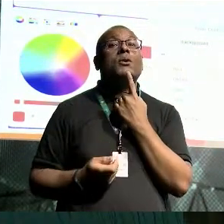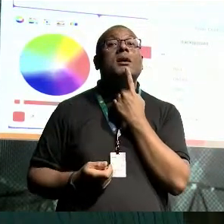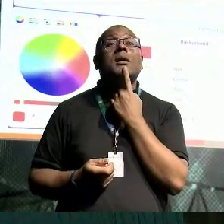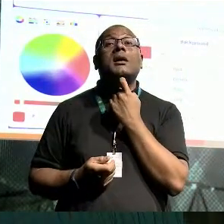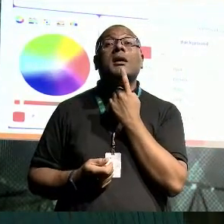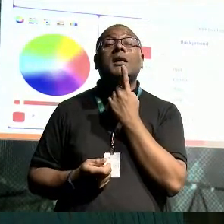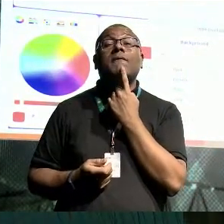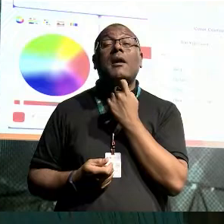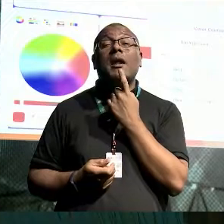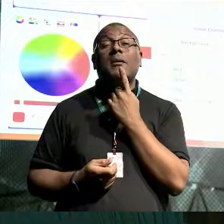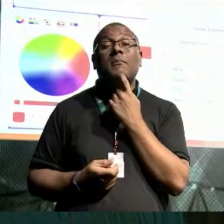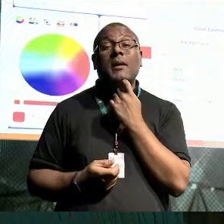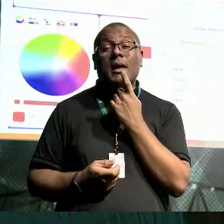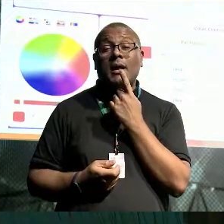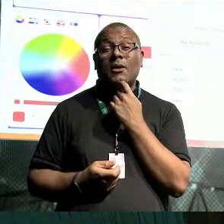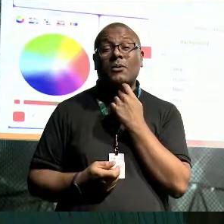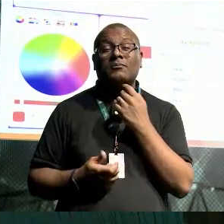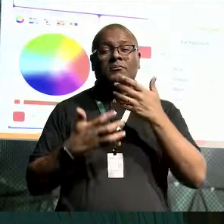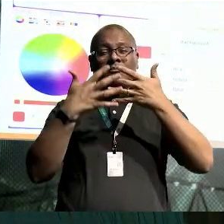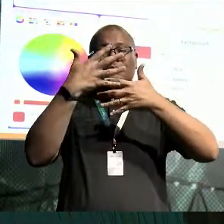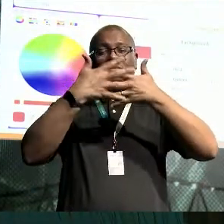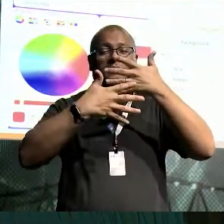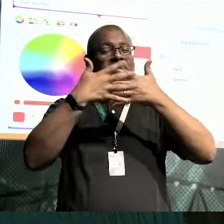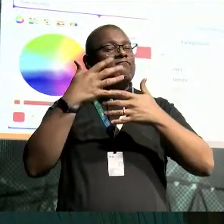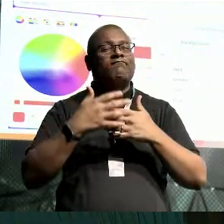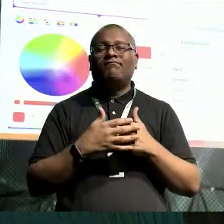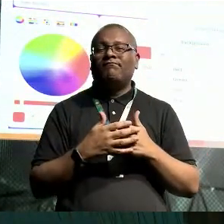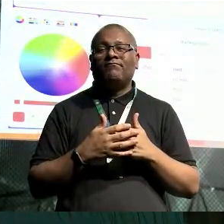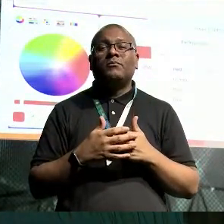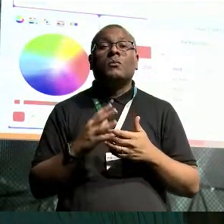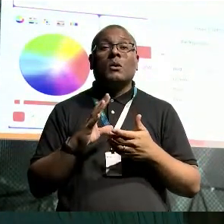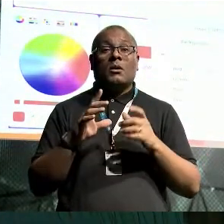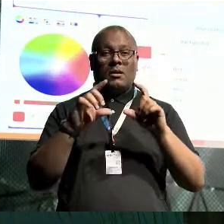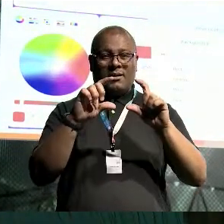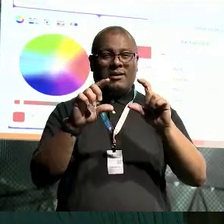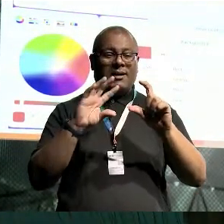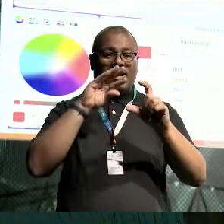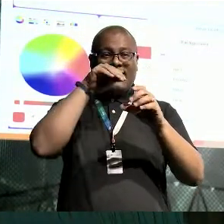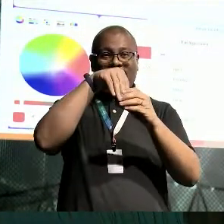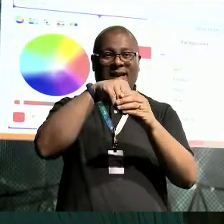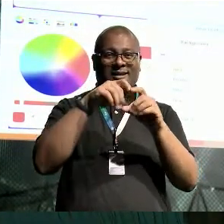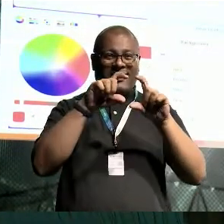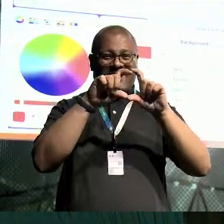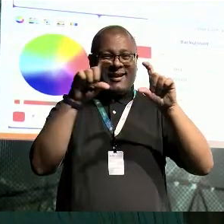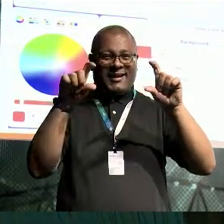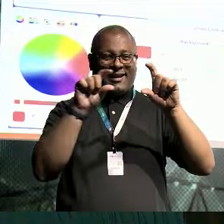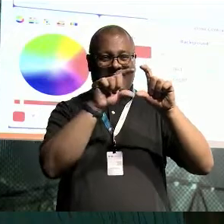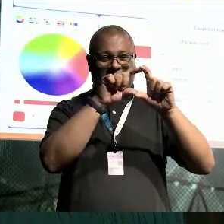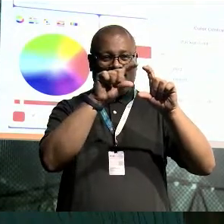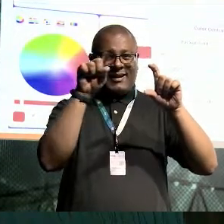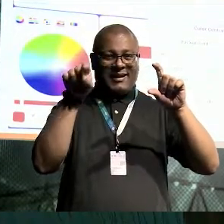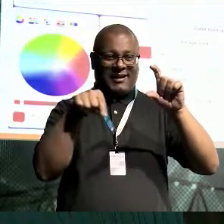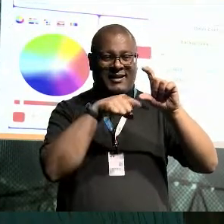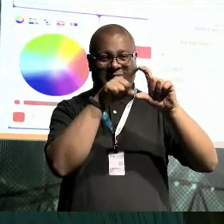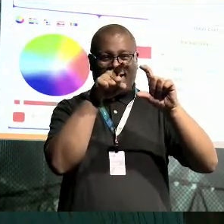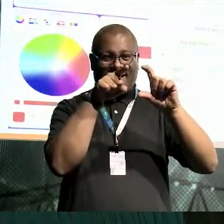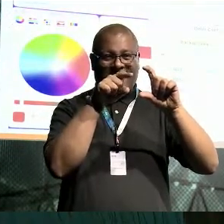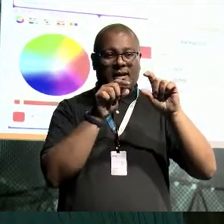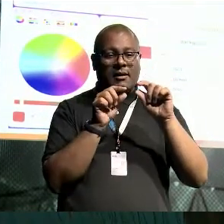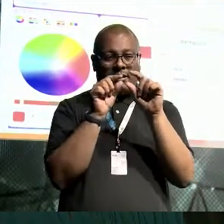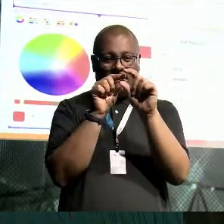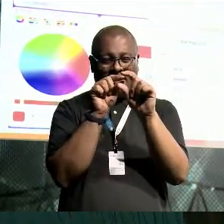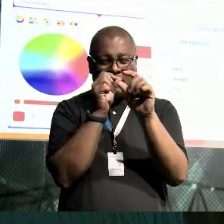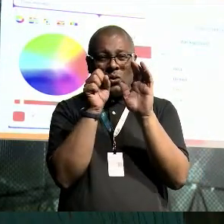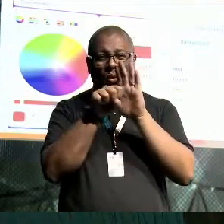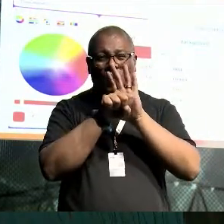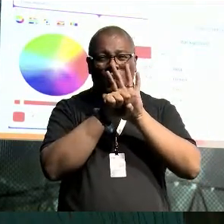vermelho não está com bom contraste. Na verdade, a gente tem um elemento dentro de um elemento, certo? Eu tenho um círculo e tenho esse